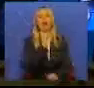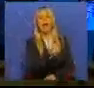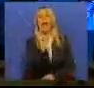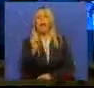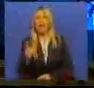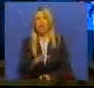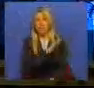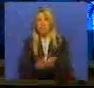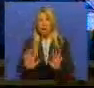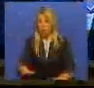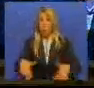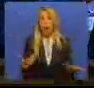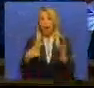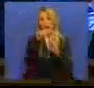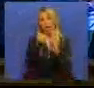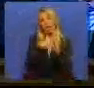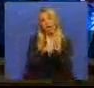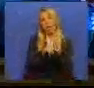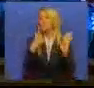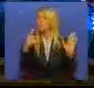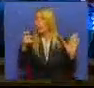critério de preferência pessoal.